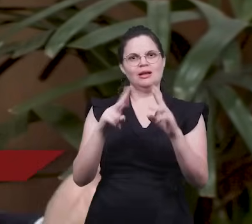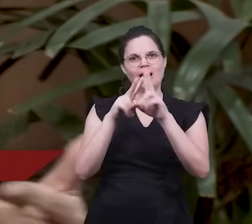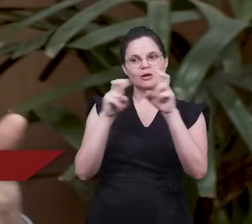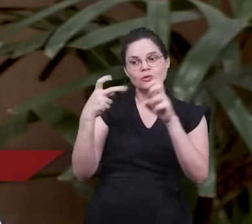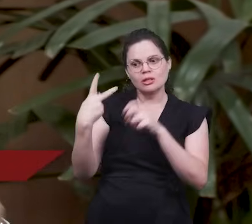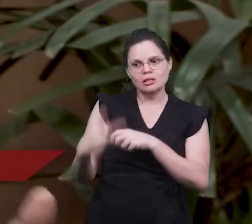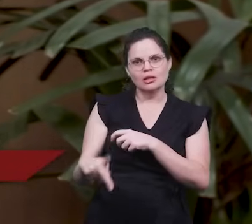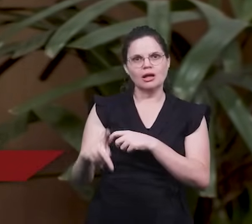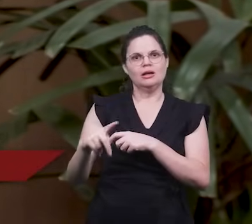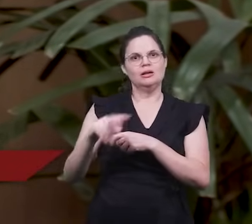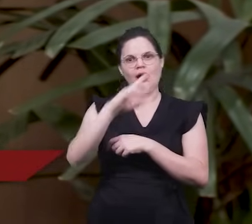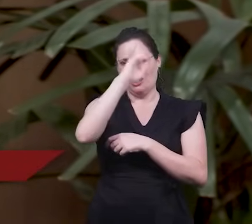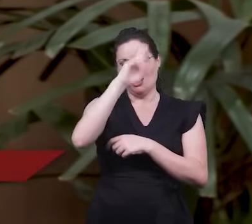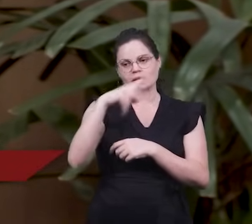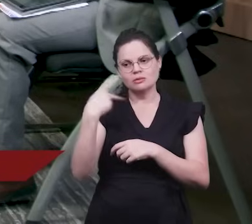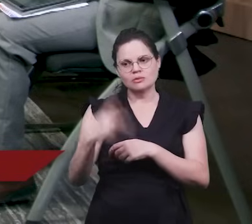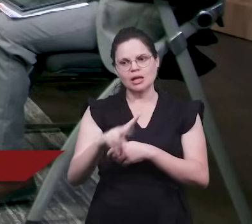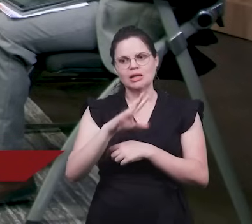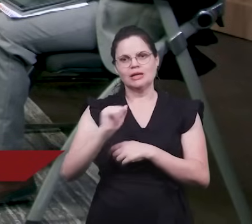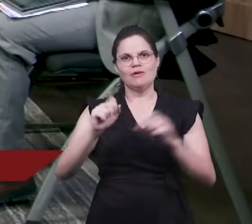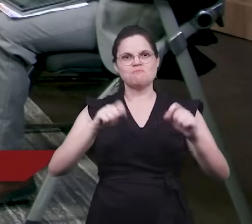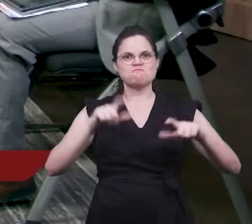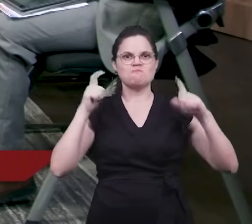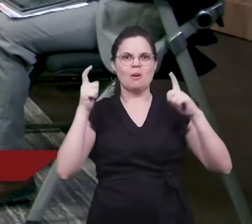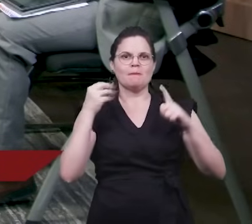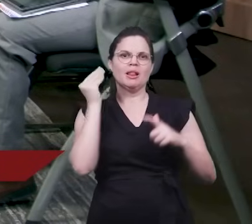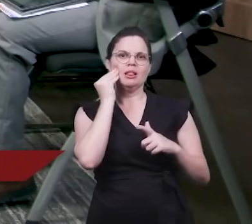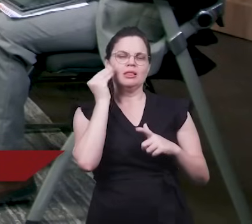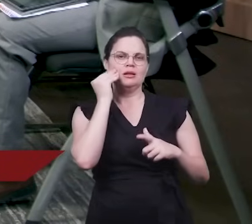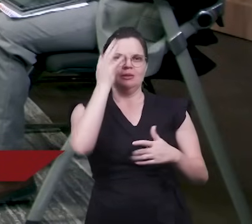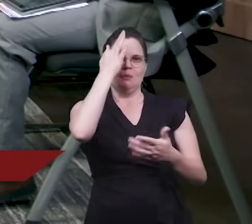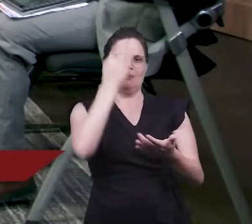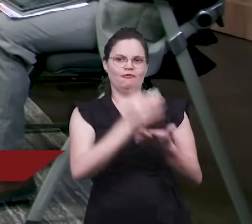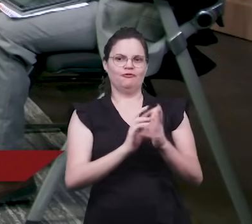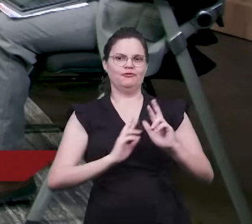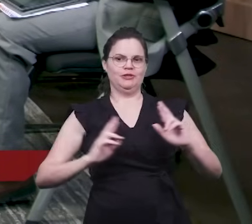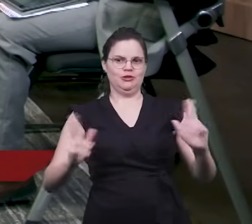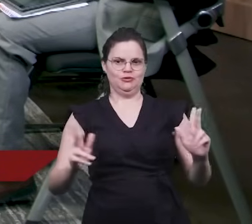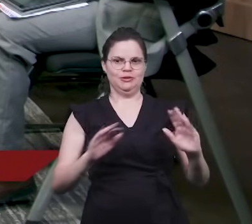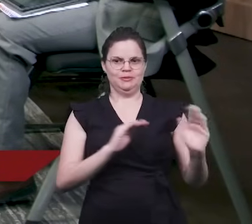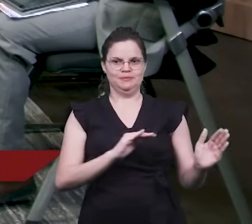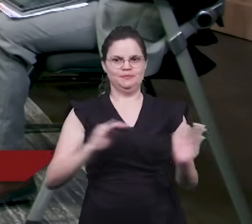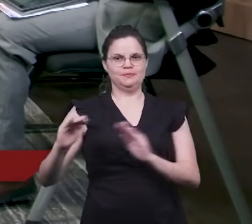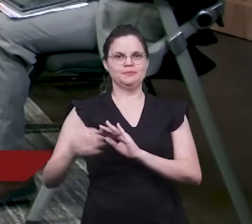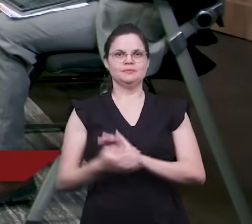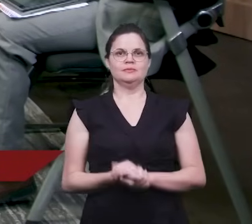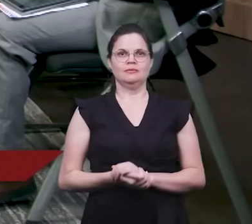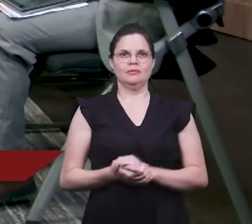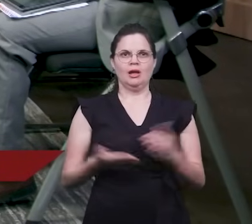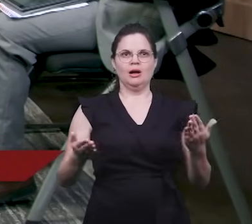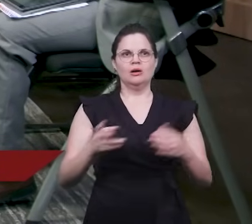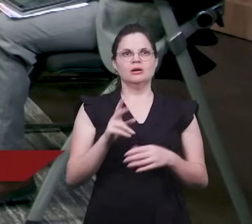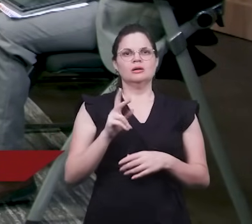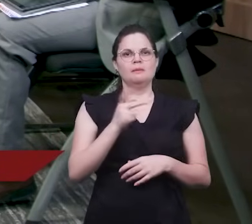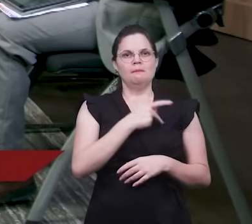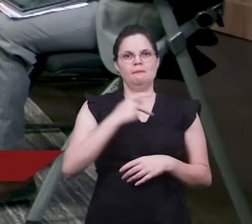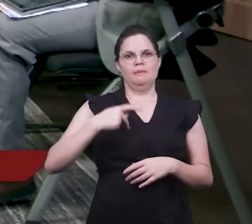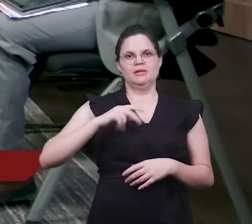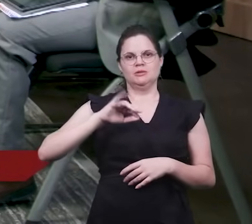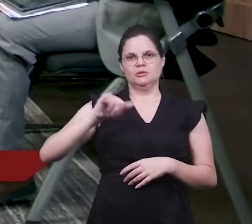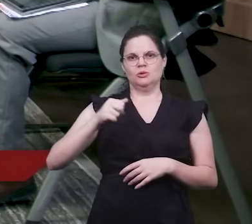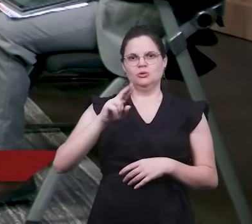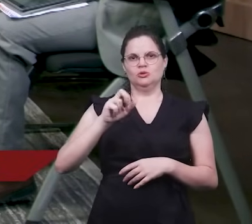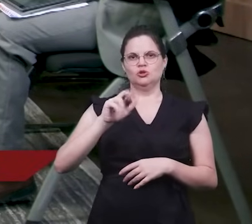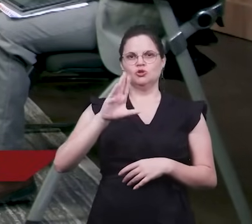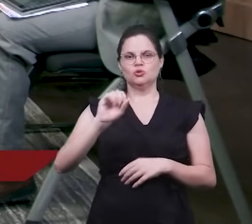os pensamentos do homem. Muito bem. A sequência, pastor Júlio, né, do